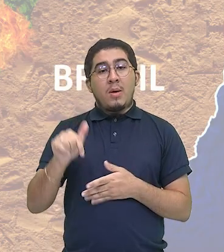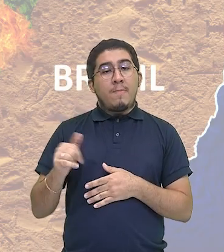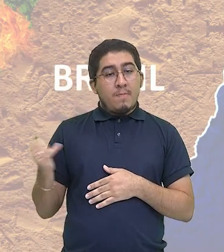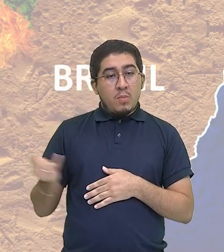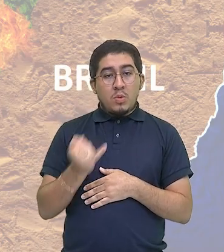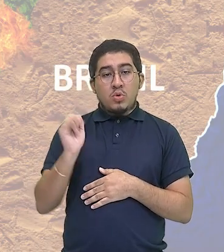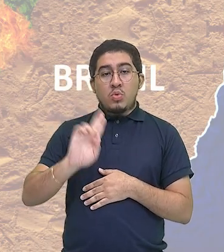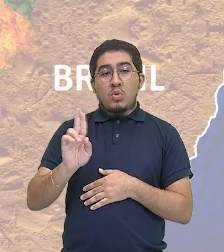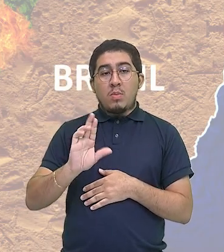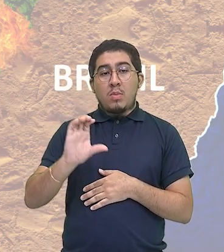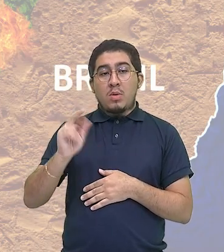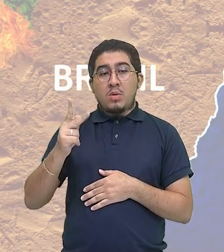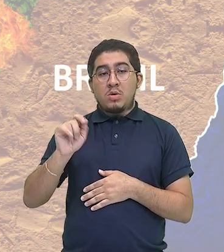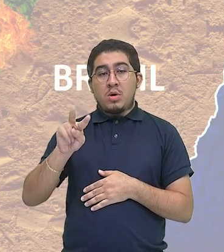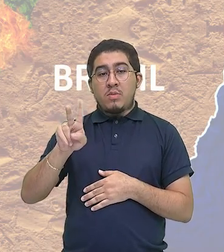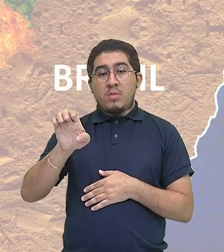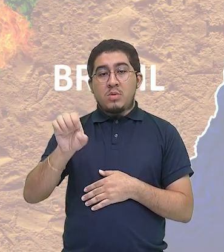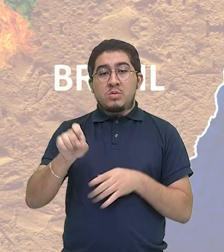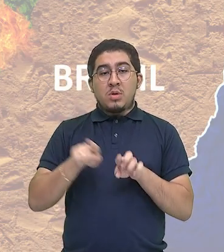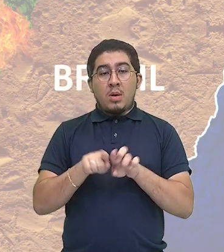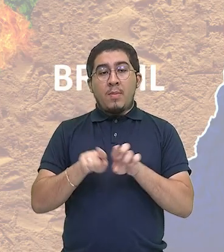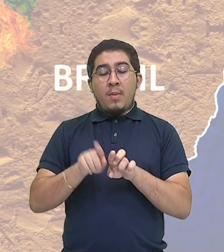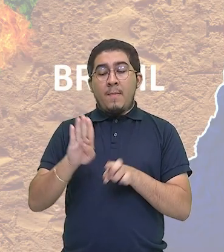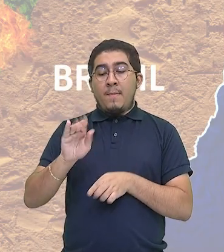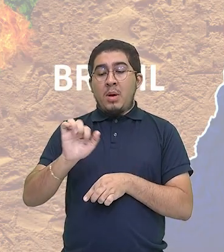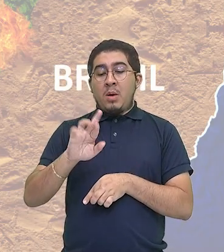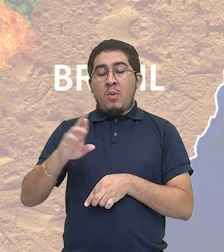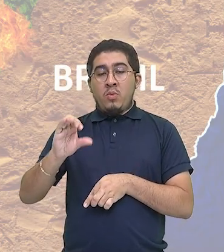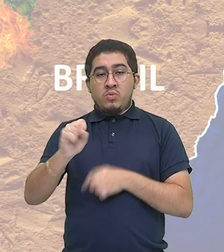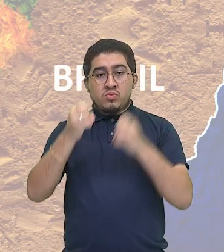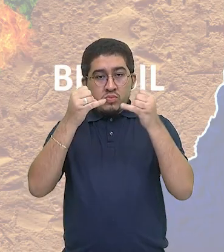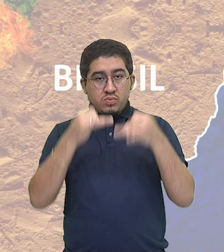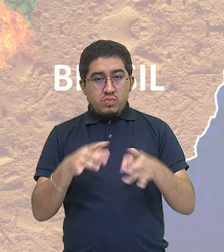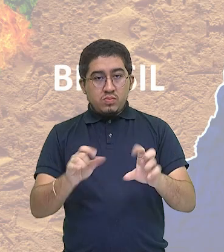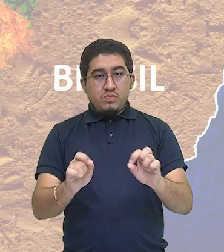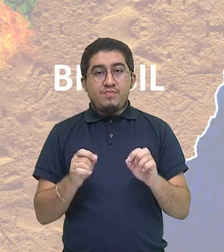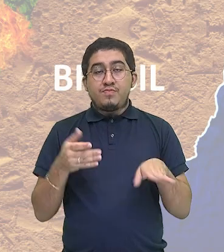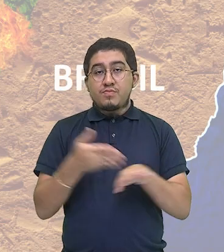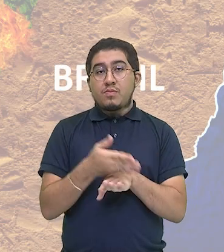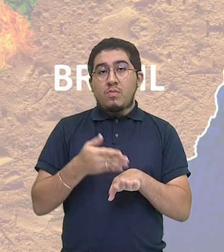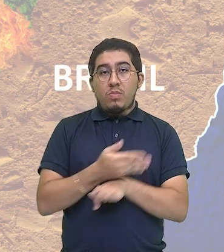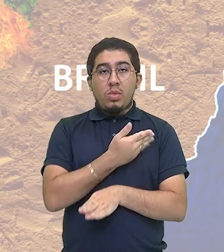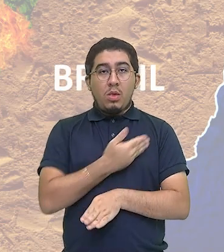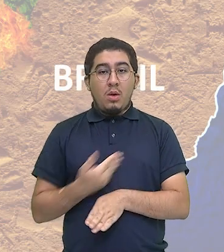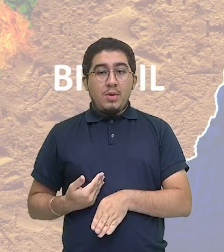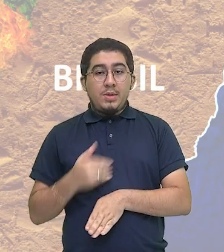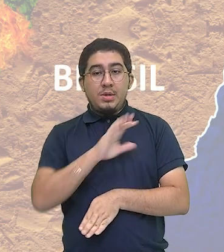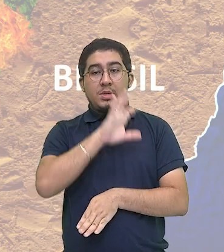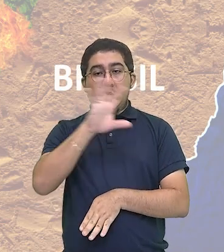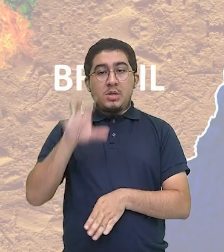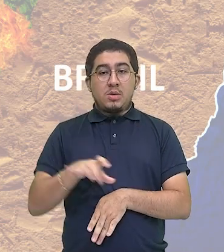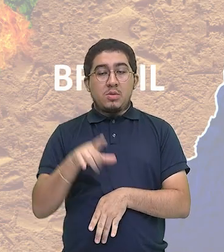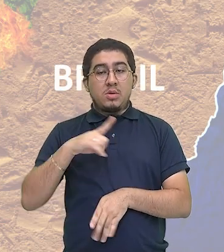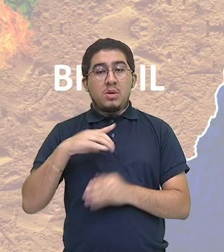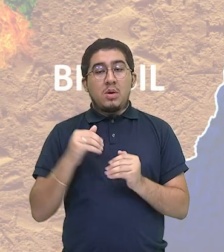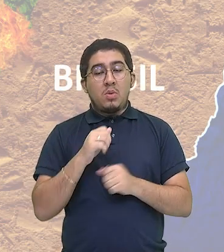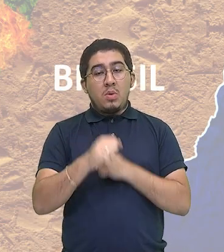e Barros, ele diz o seguinte, que a presença governamental na região, a partir dos anos